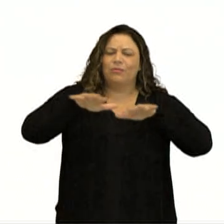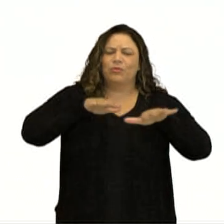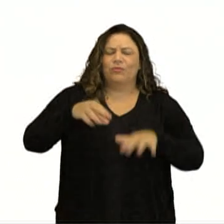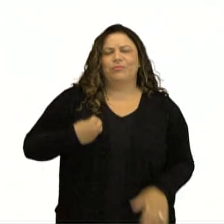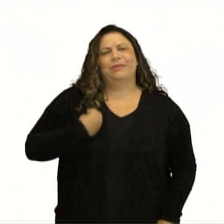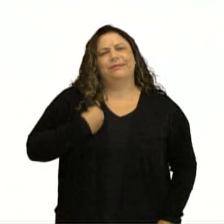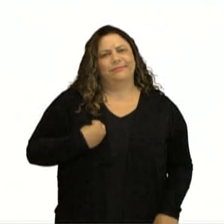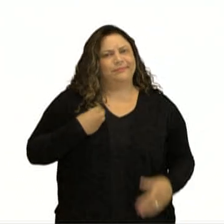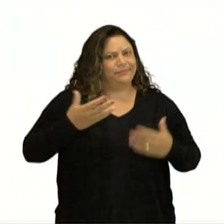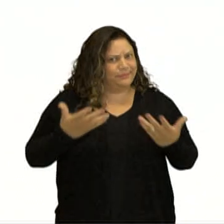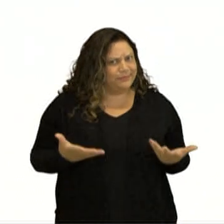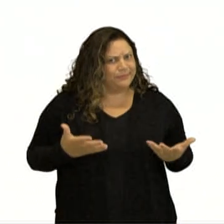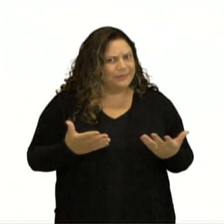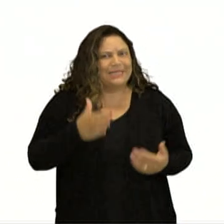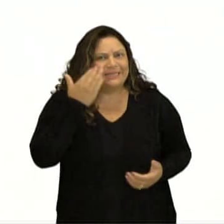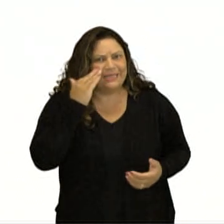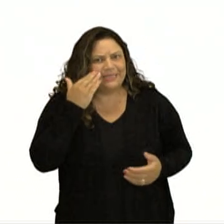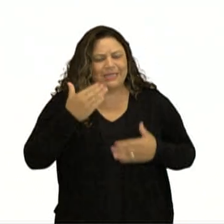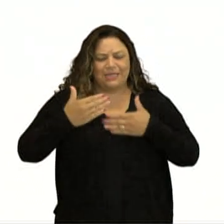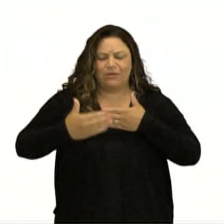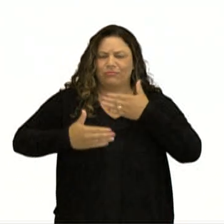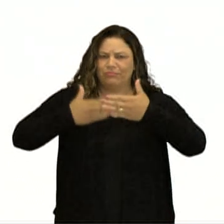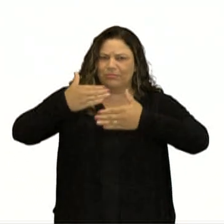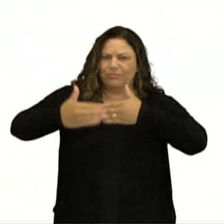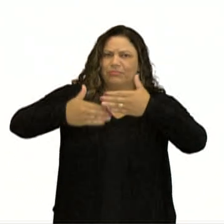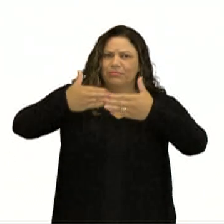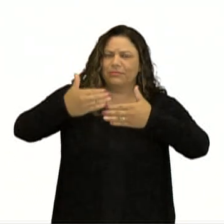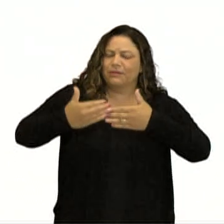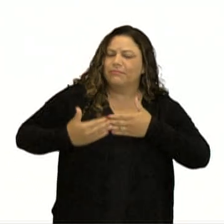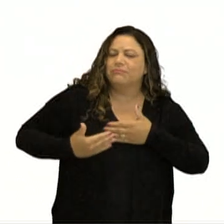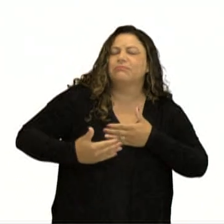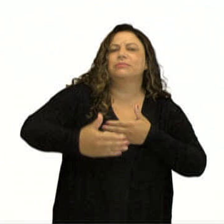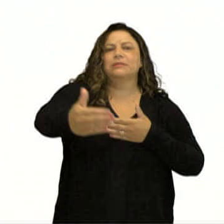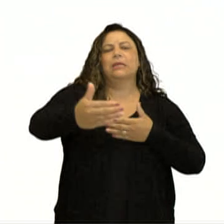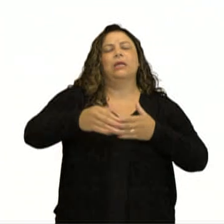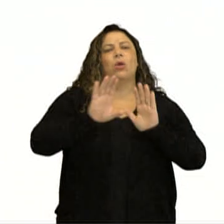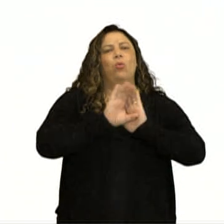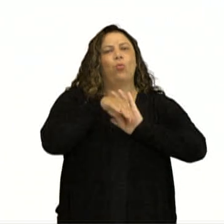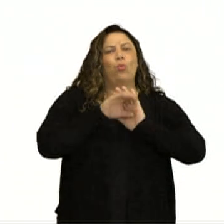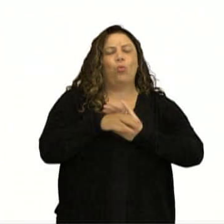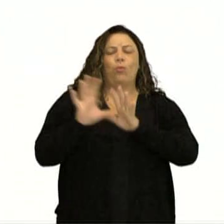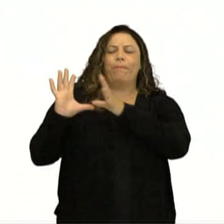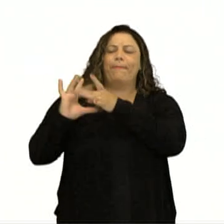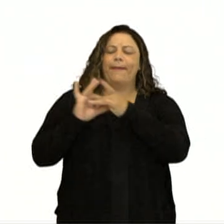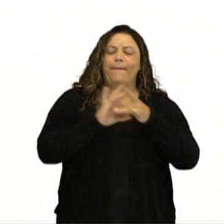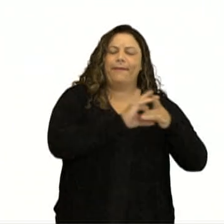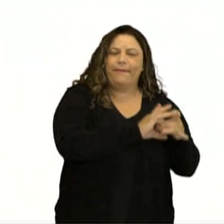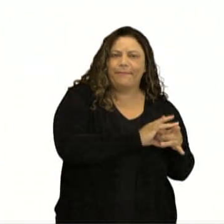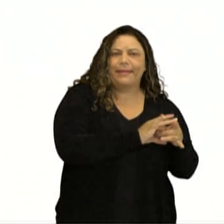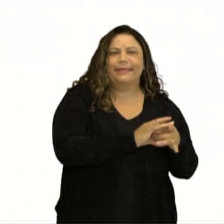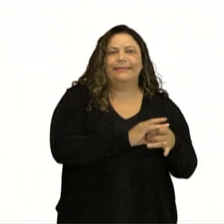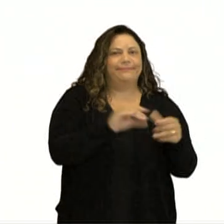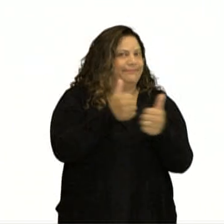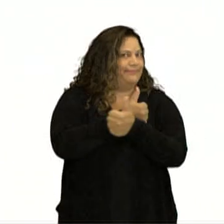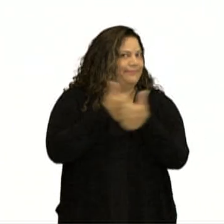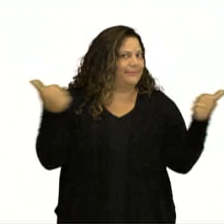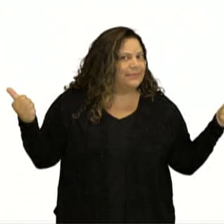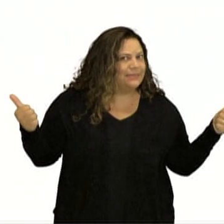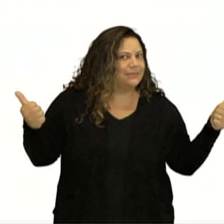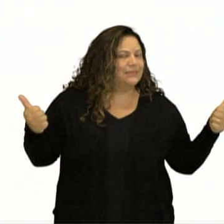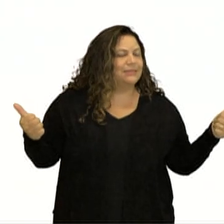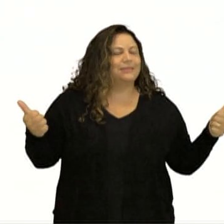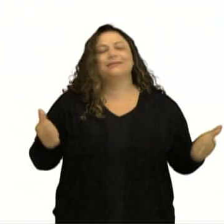Entenderam a jogadinha? Então é uma consequência em cima disso. E todos esses conceitos, um está amarrado com o outro. Beleza? Vamos lá